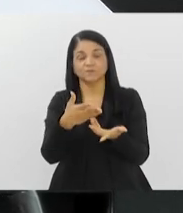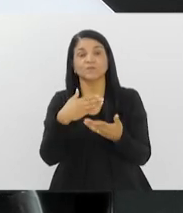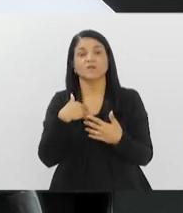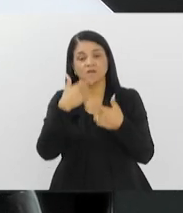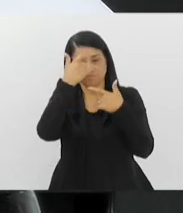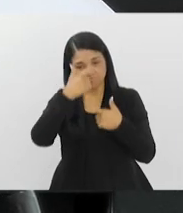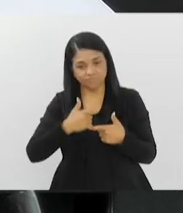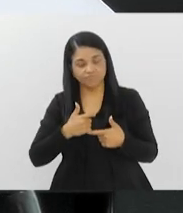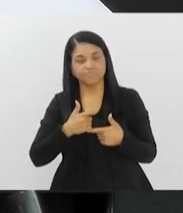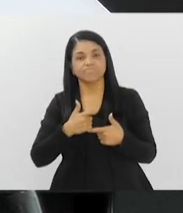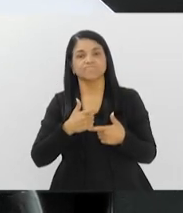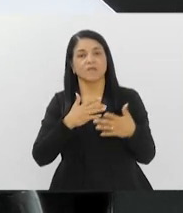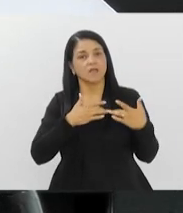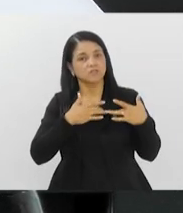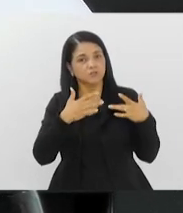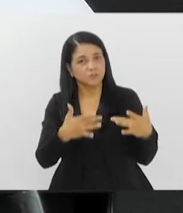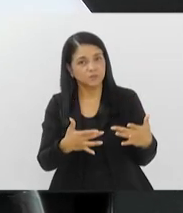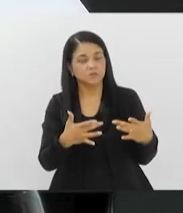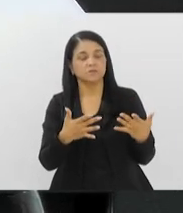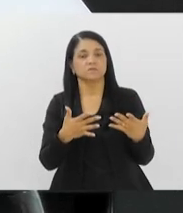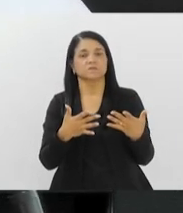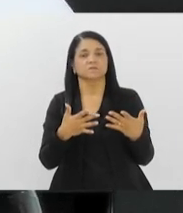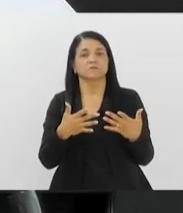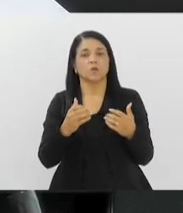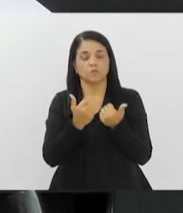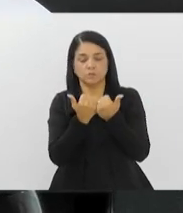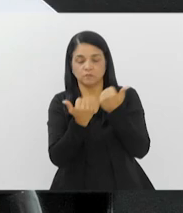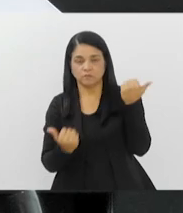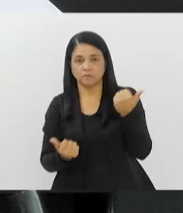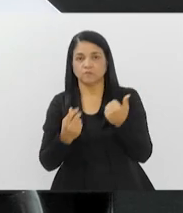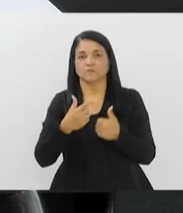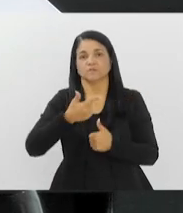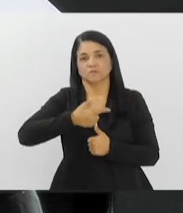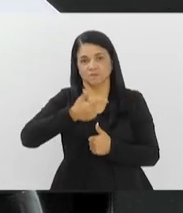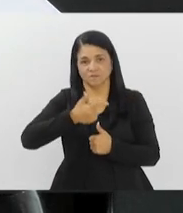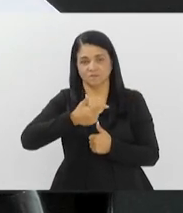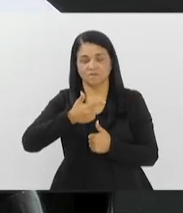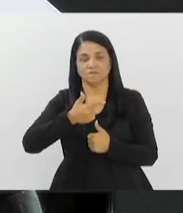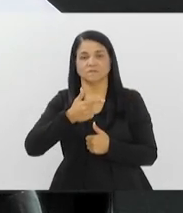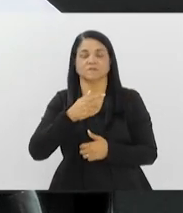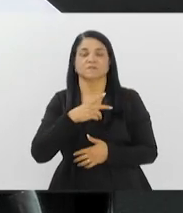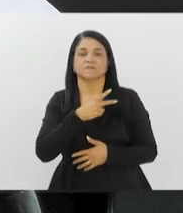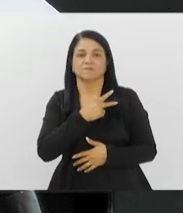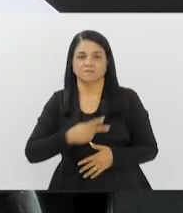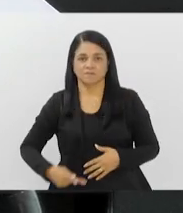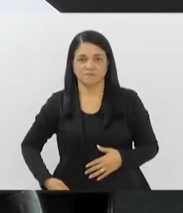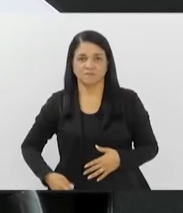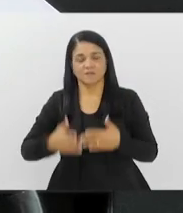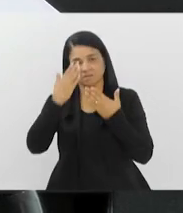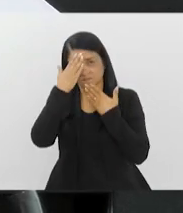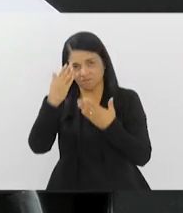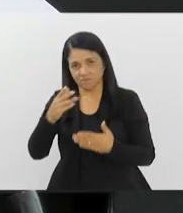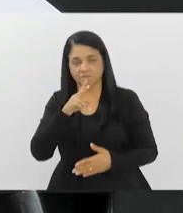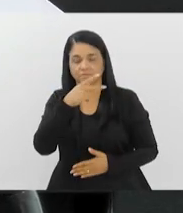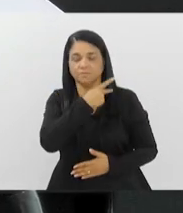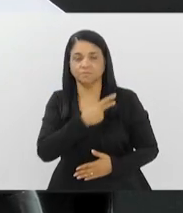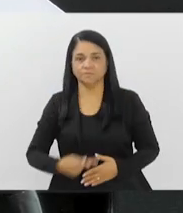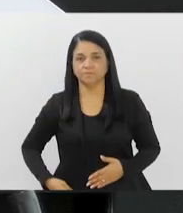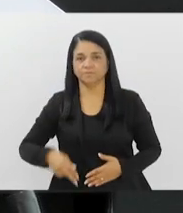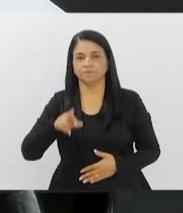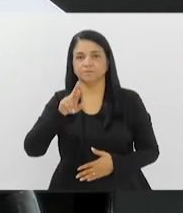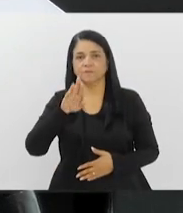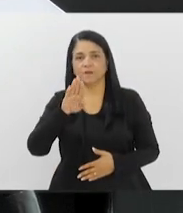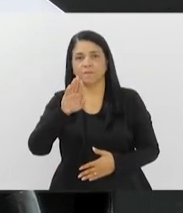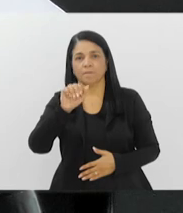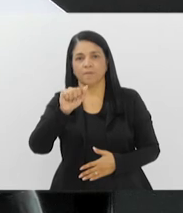colocar à disposição, como segunda vice-presidente dessa casa, agradecer ao meu presidente Rodrigo Bacelar,